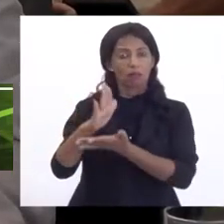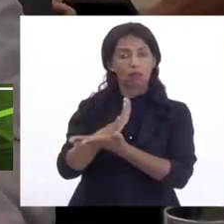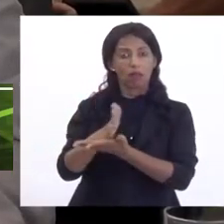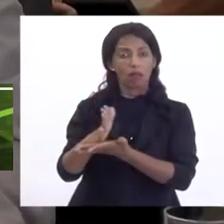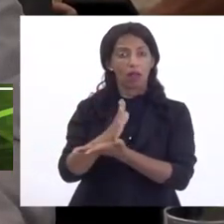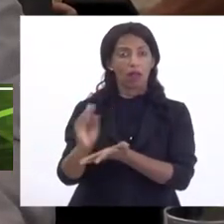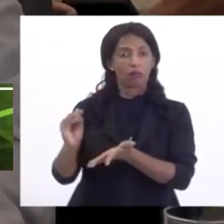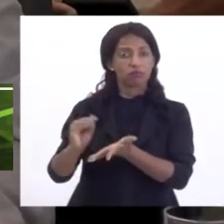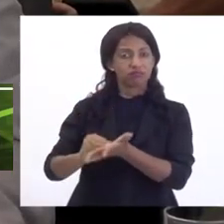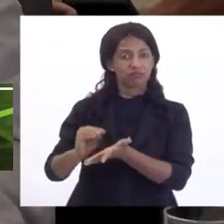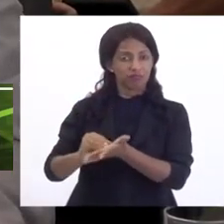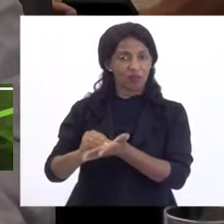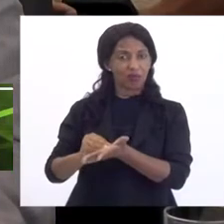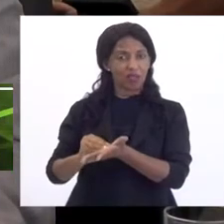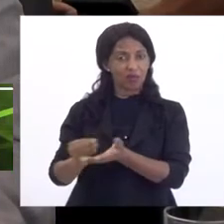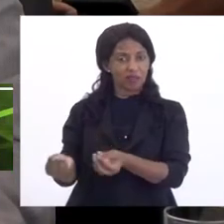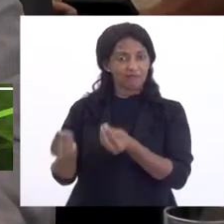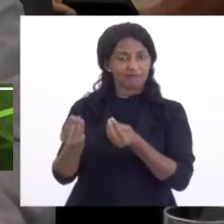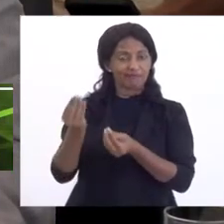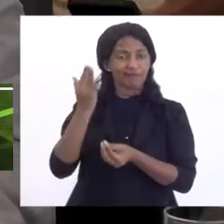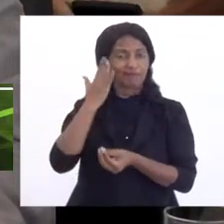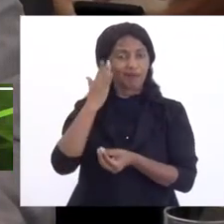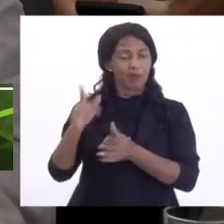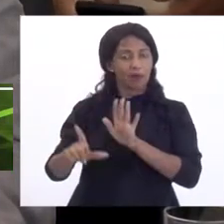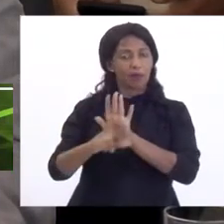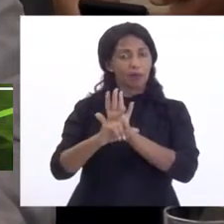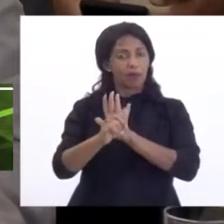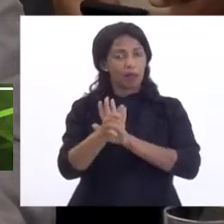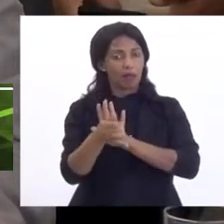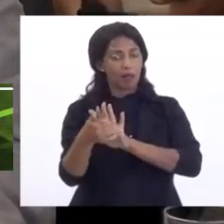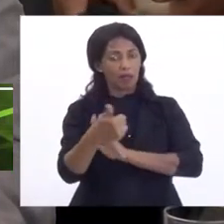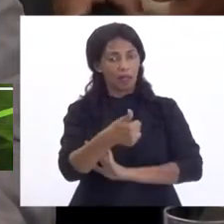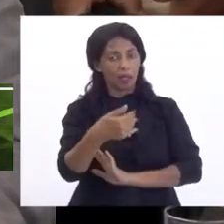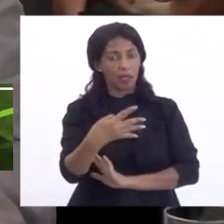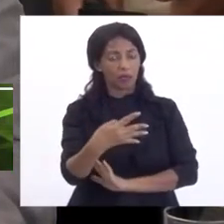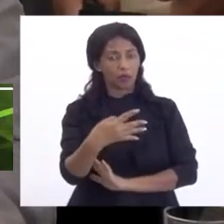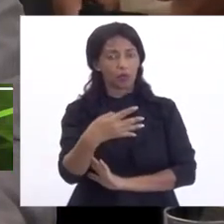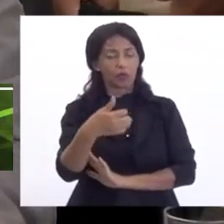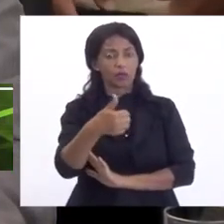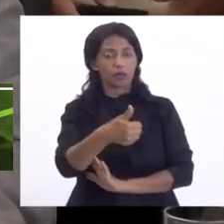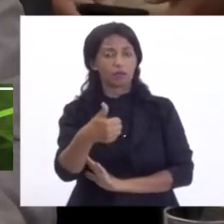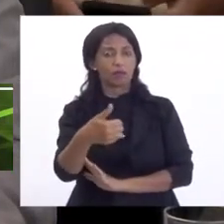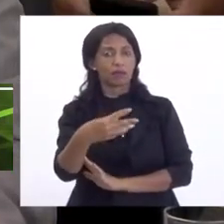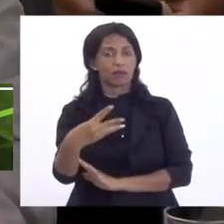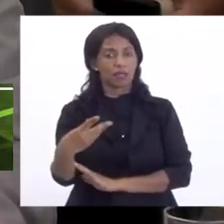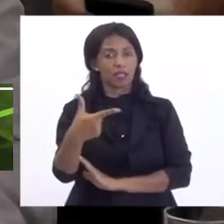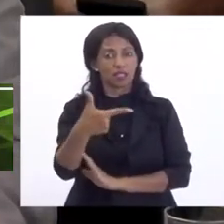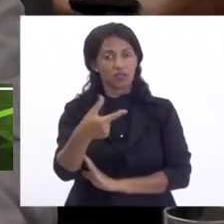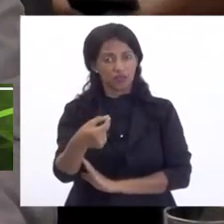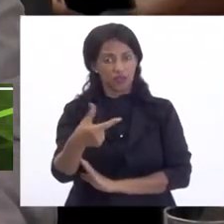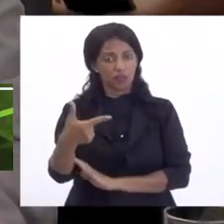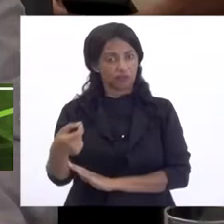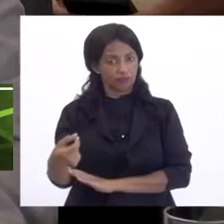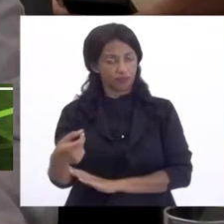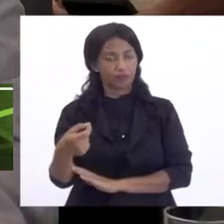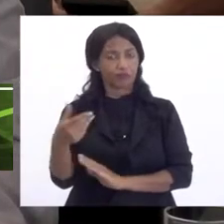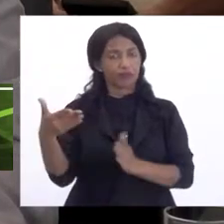estava pacificado. Uma lei, que é a Lei 14.113 de 2020,